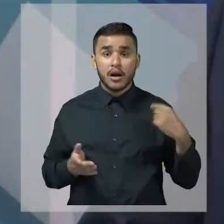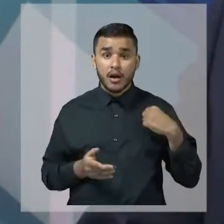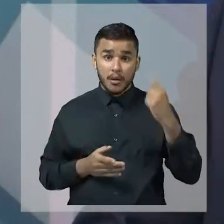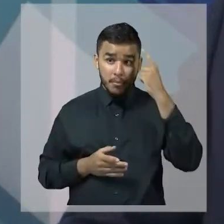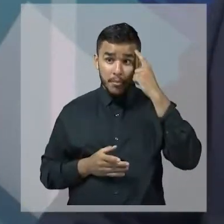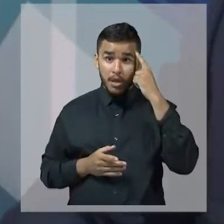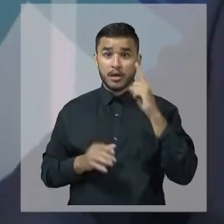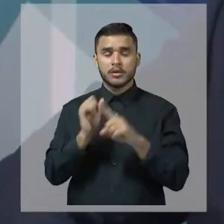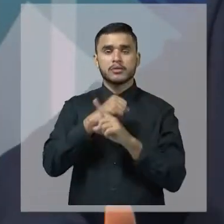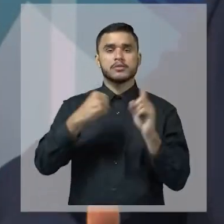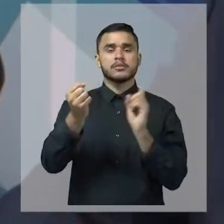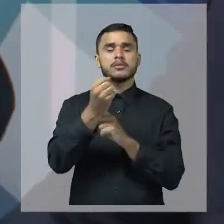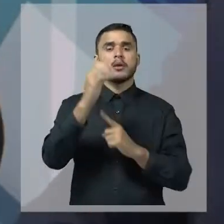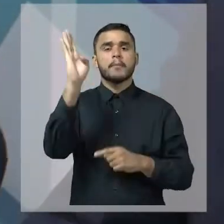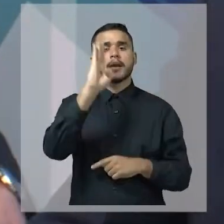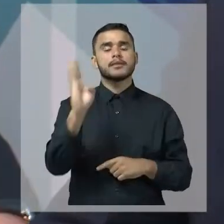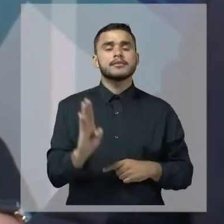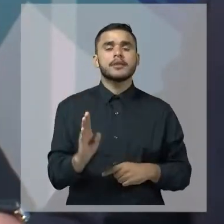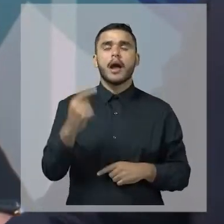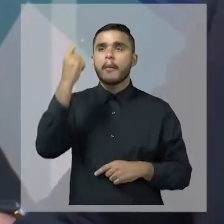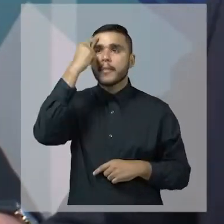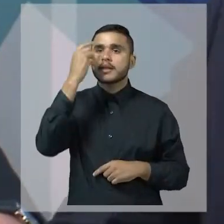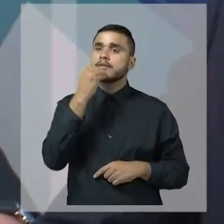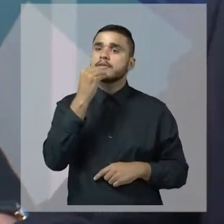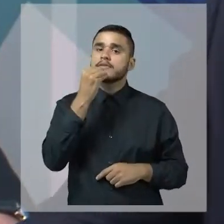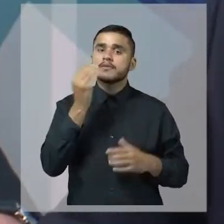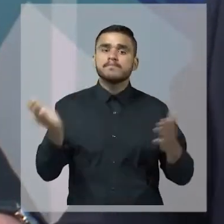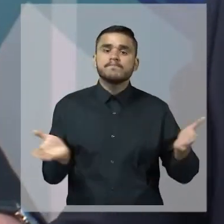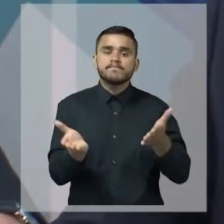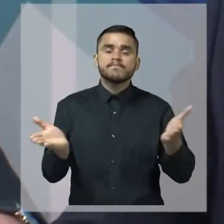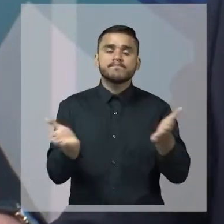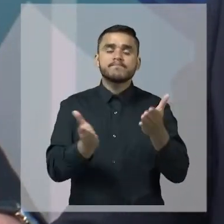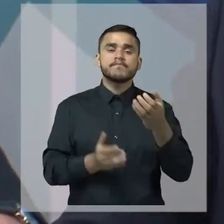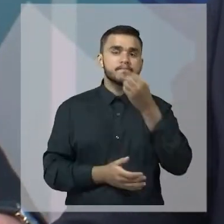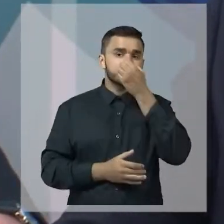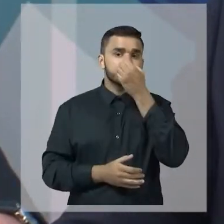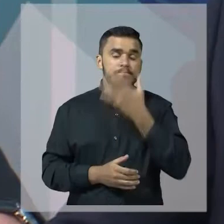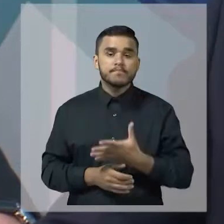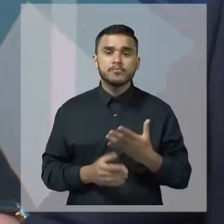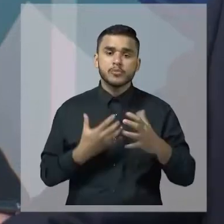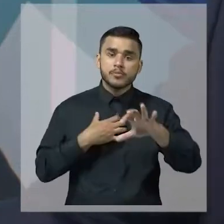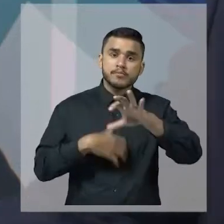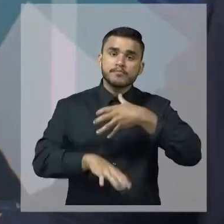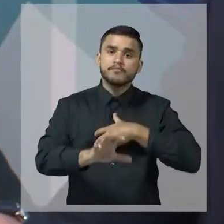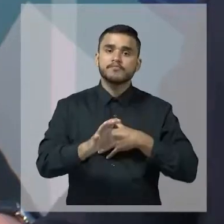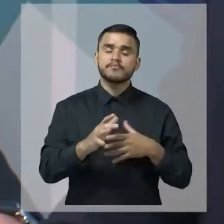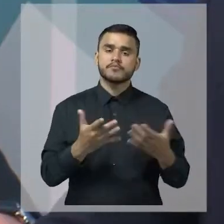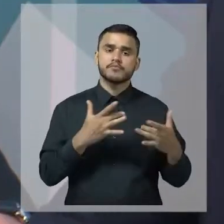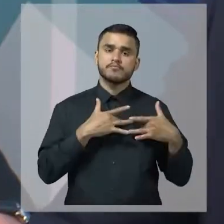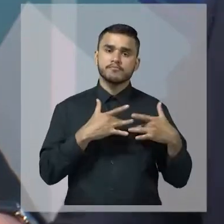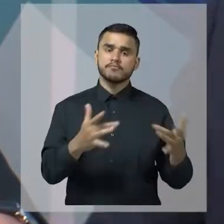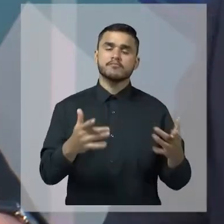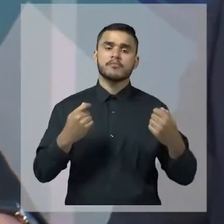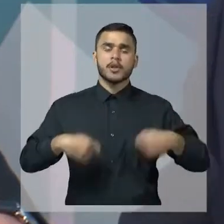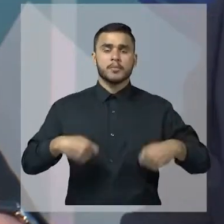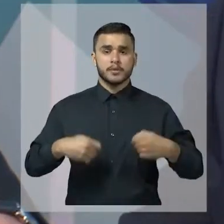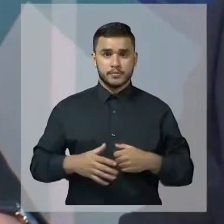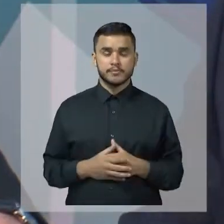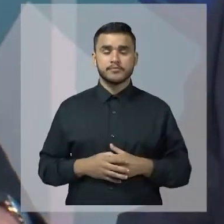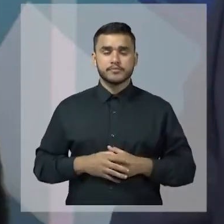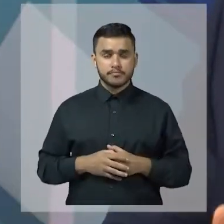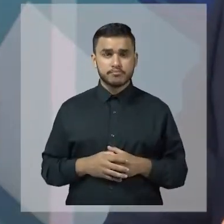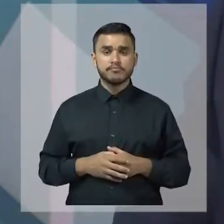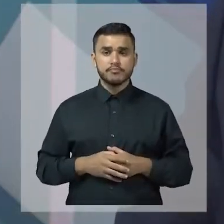sociedade brasileira que estimule a criança a se colocar no lugar do outro. A empatia. E, em última